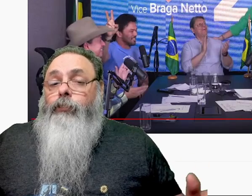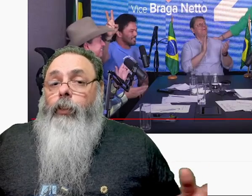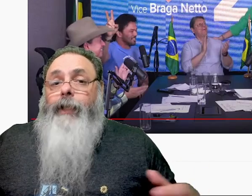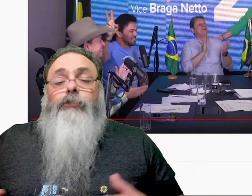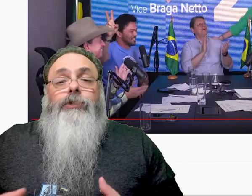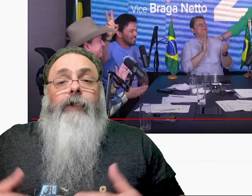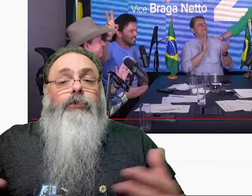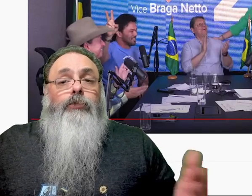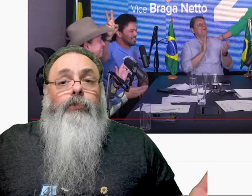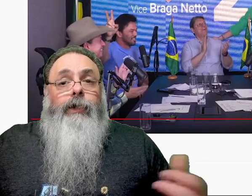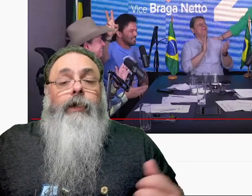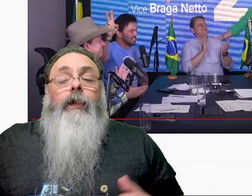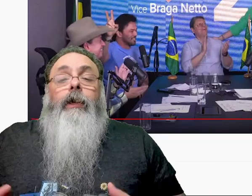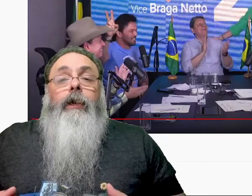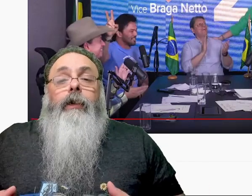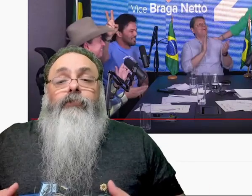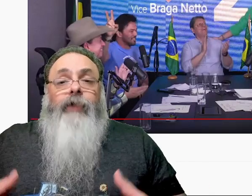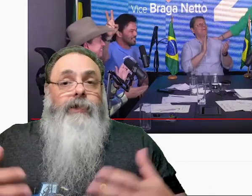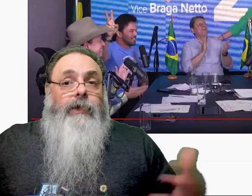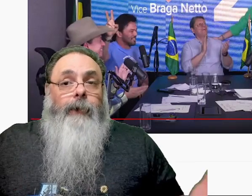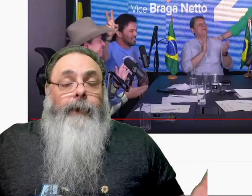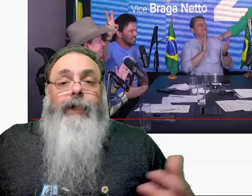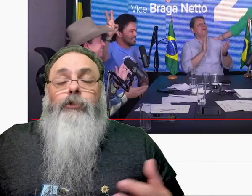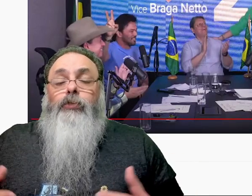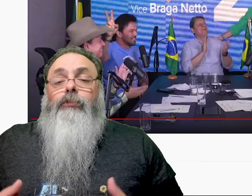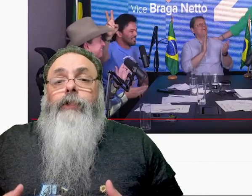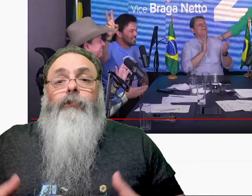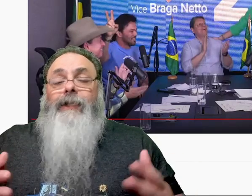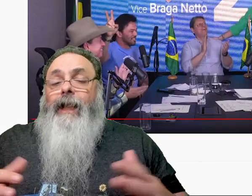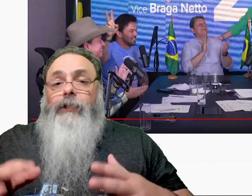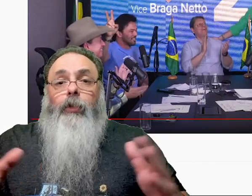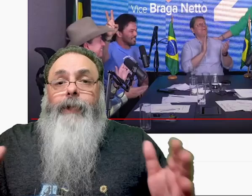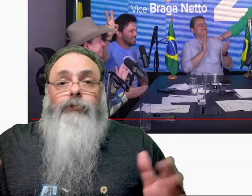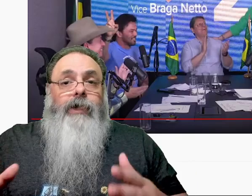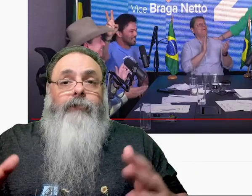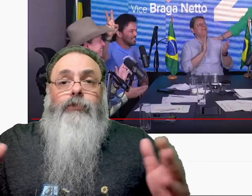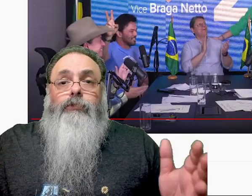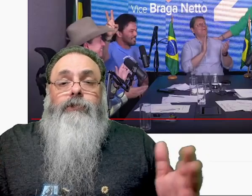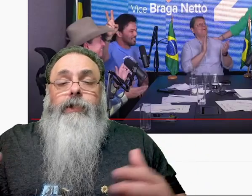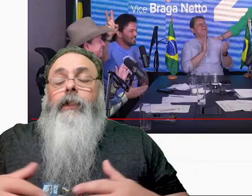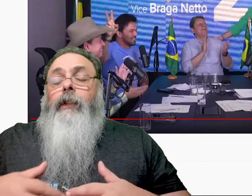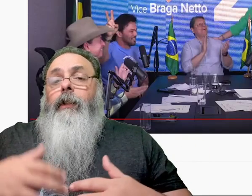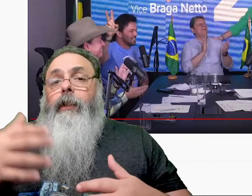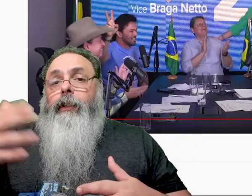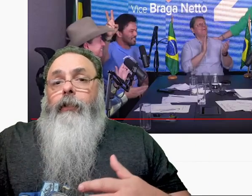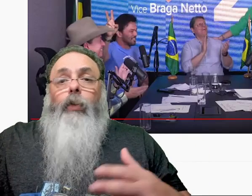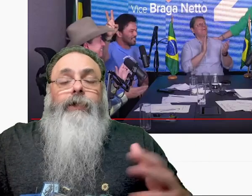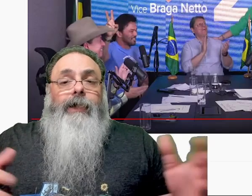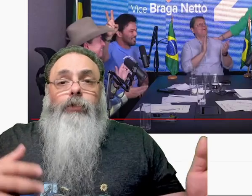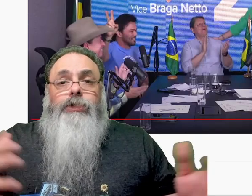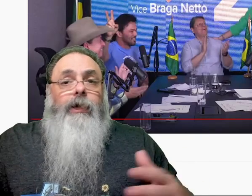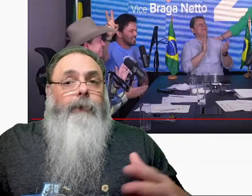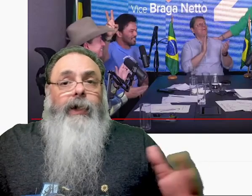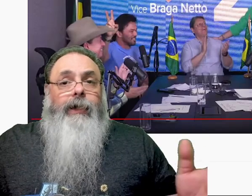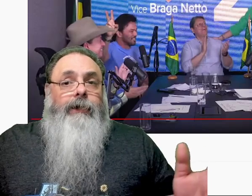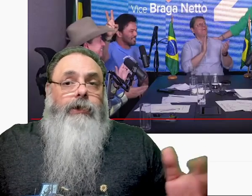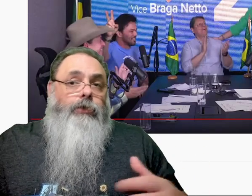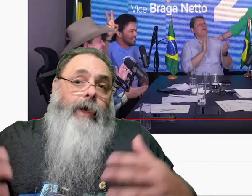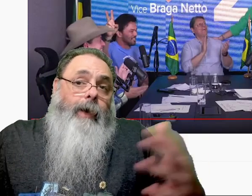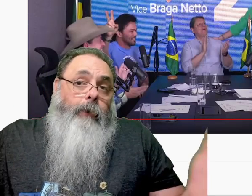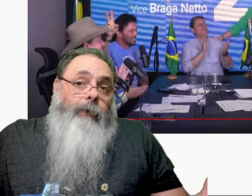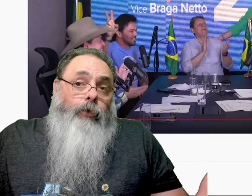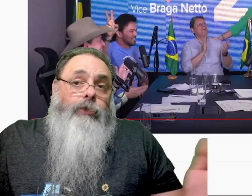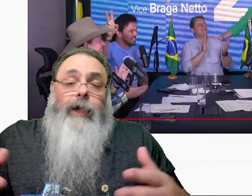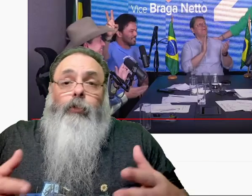o apoio do Roberto Jefferson nunca fez campanha junto né não tem nada de Roberto Jefferson você coordenador de campanha